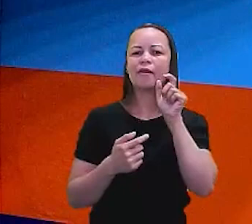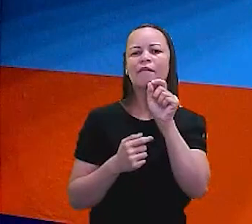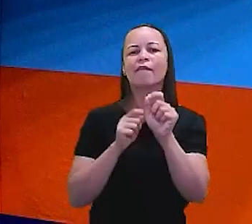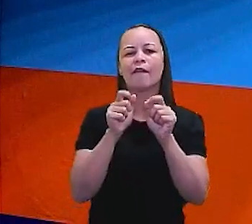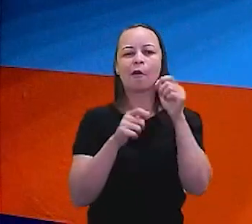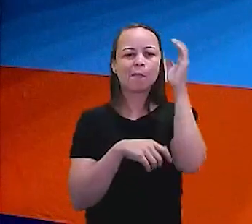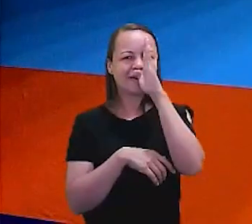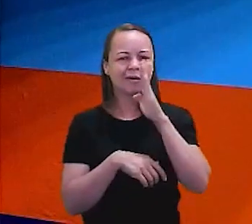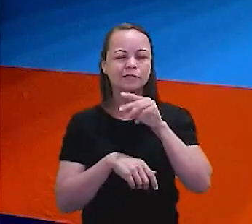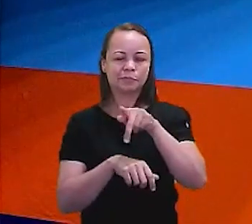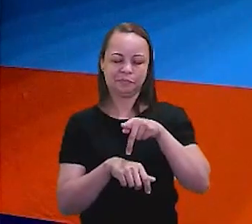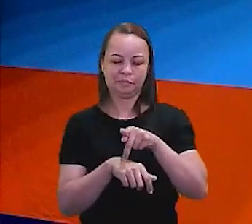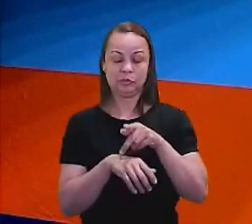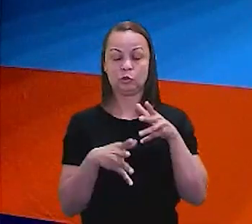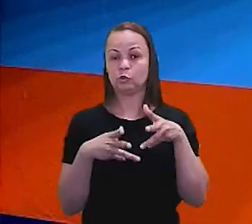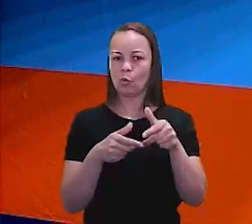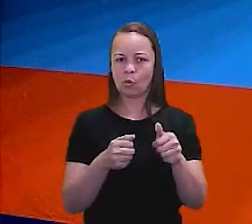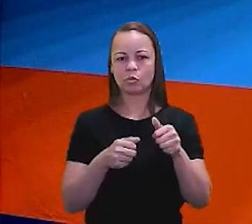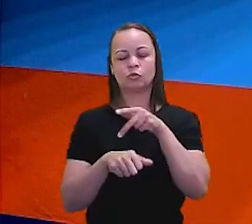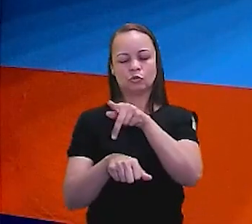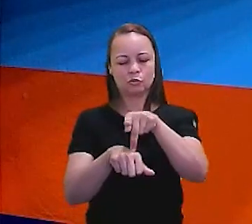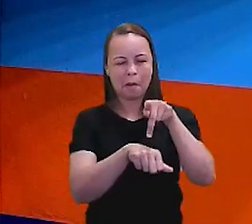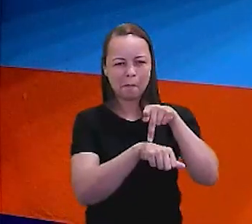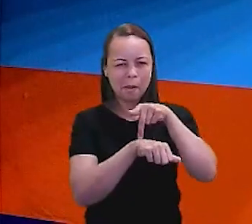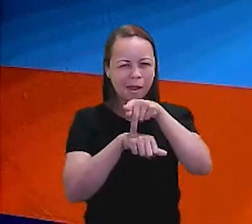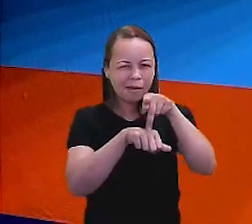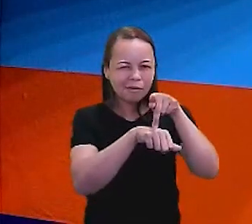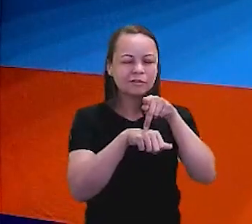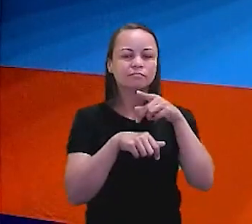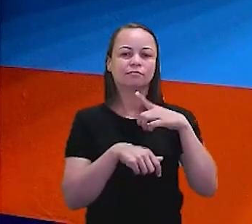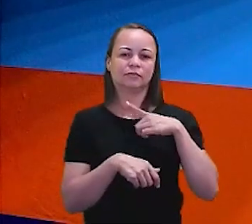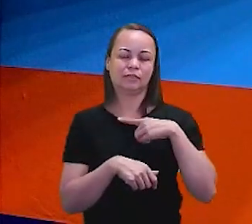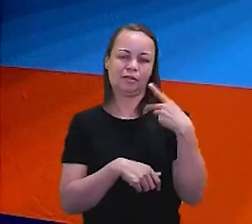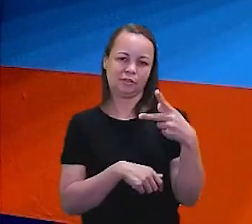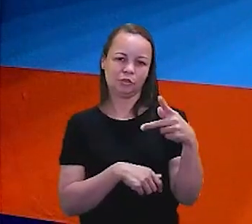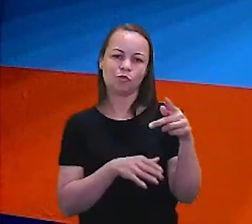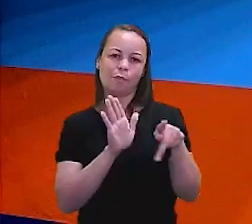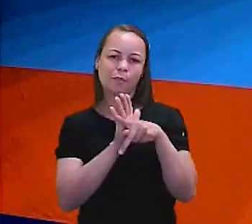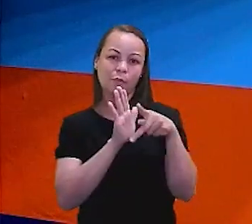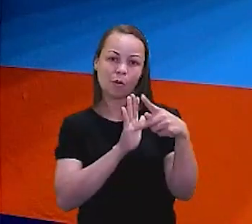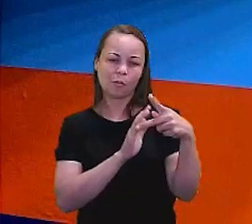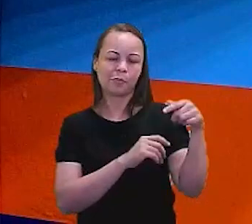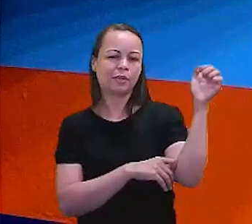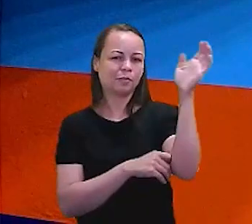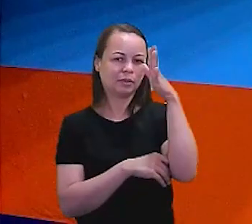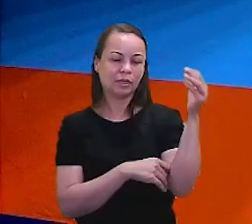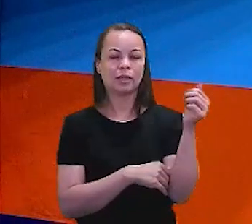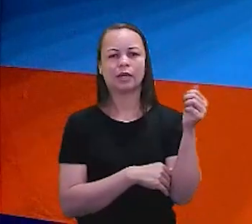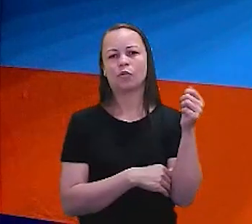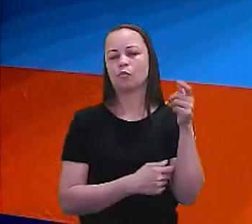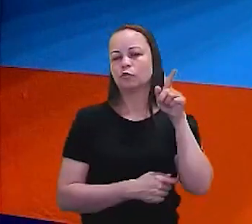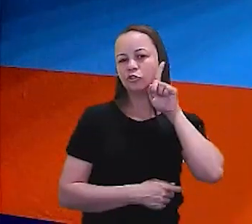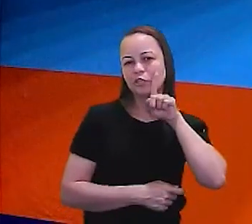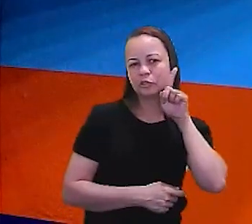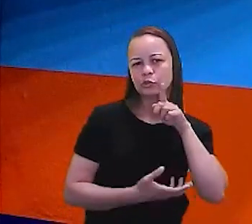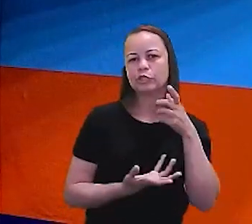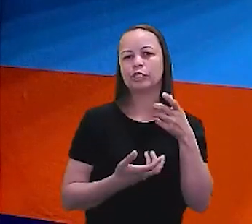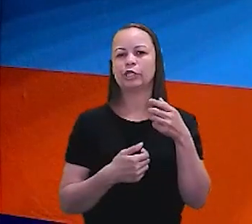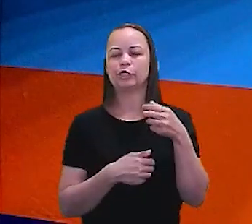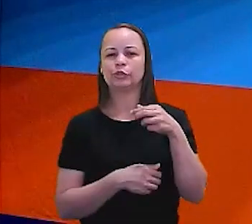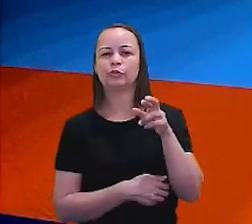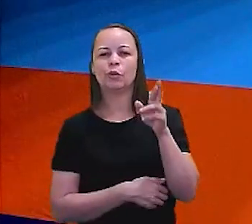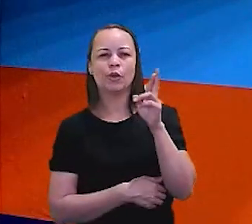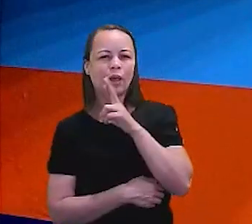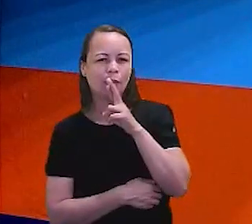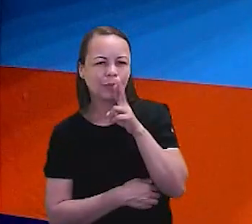né? Todos os países do mundo têm a sua bandeira, que onde chega, vão saber quem é. É igual a bandeira dos Estados Unidos, da Rússia.